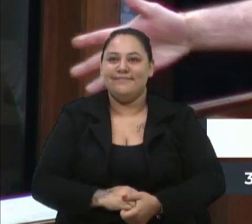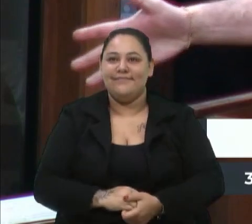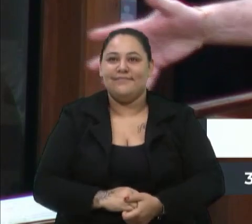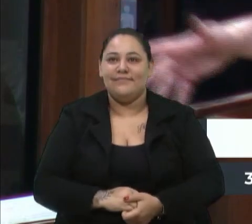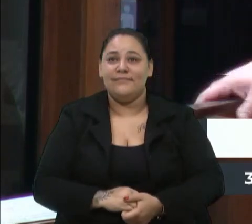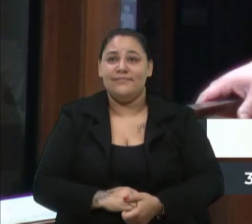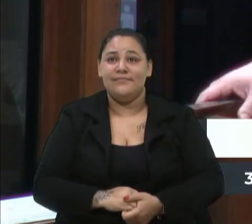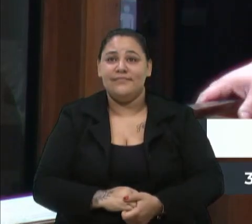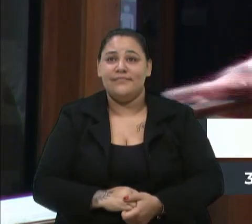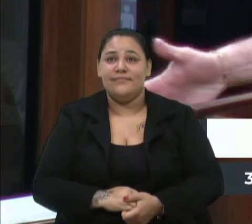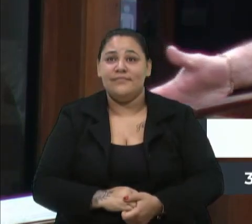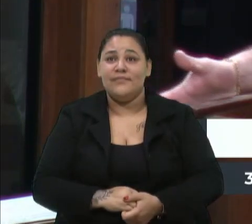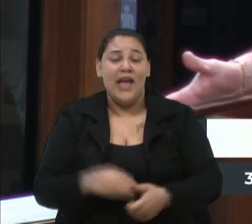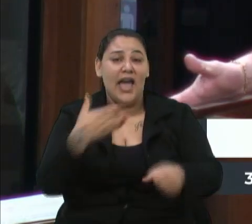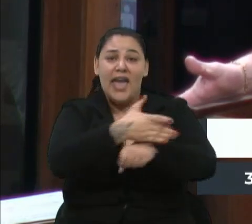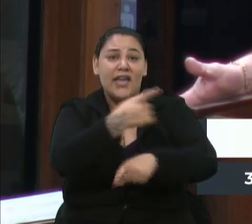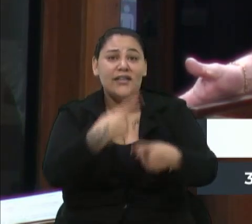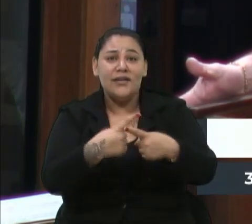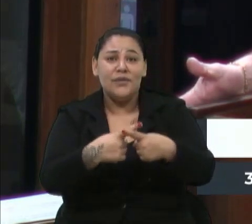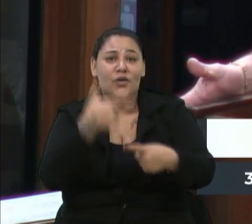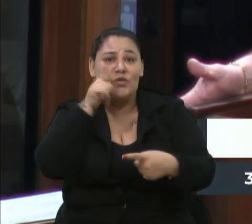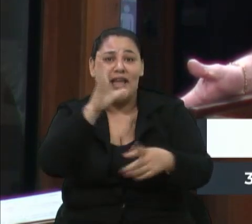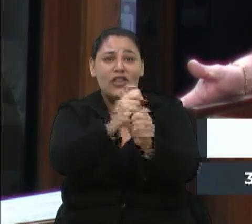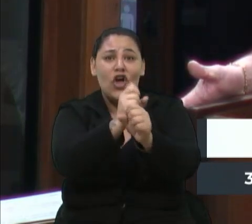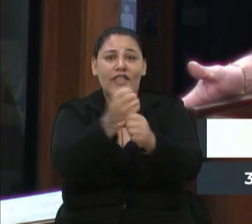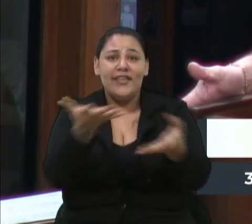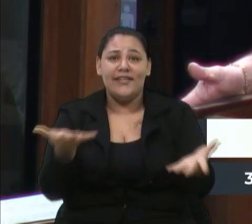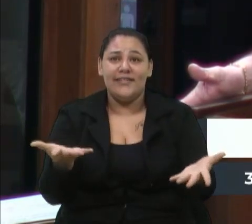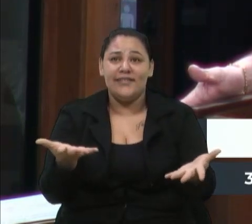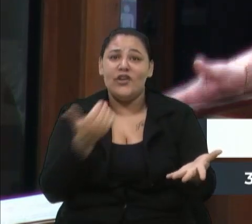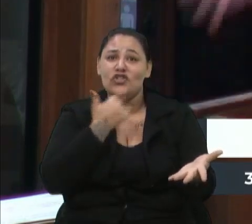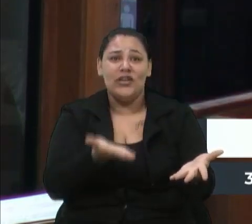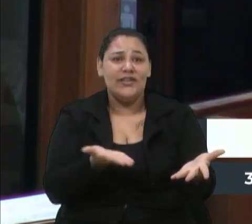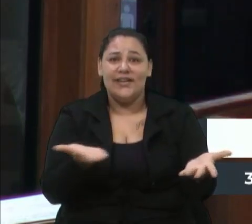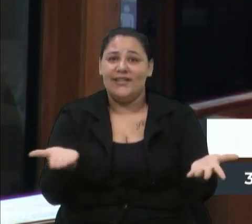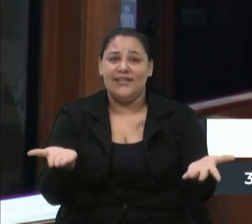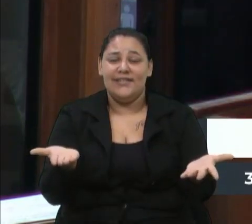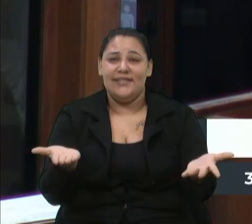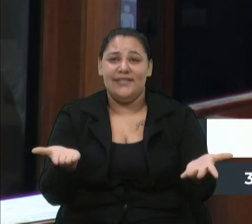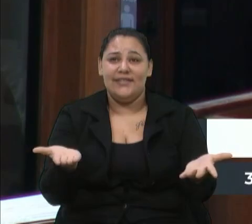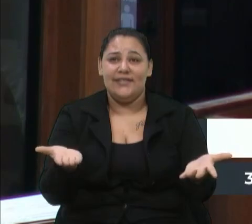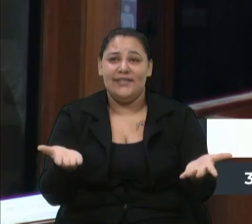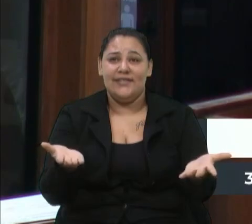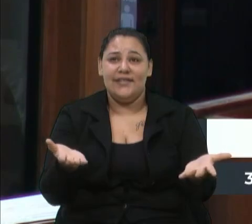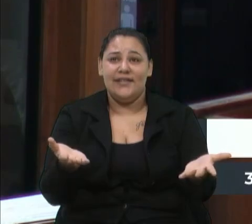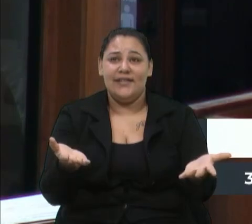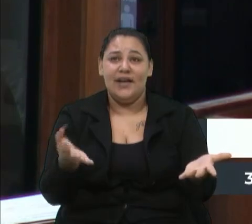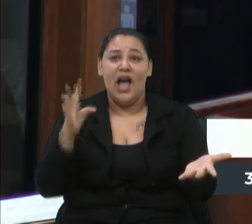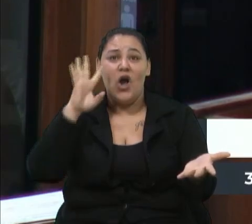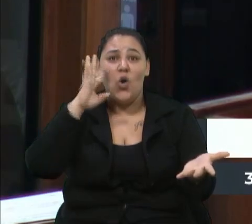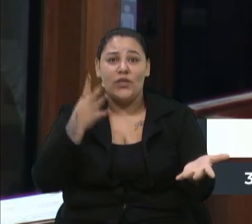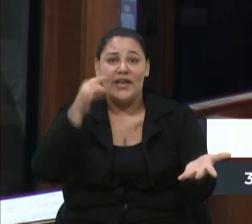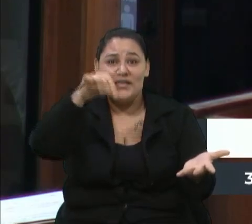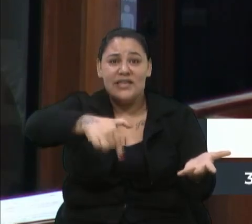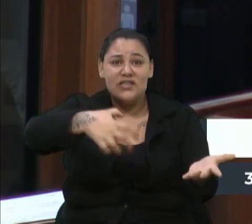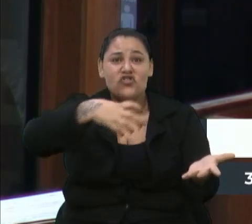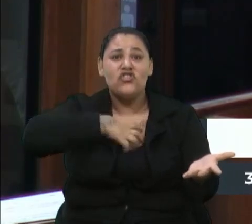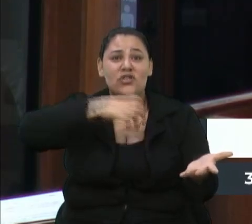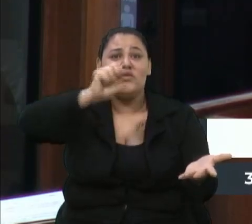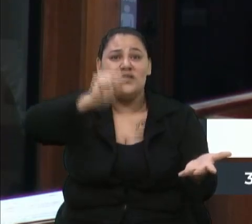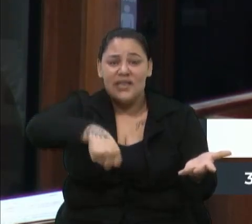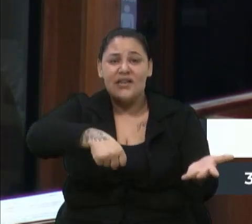Vão para a Universidade Federal. Não adianta. Uma parte, vereador. Acontece exatamente isso. Isso